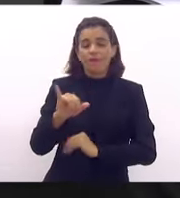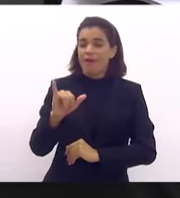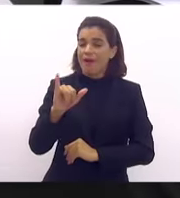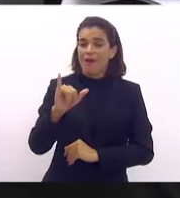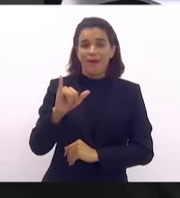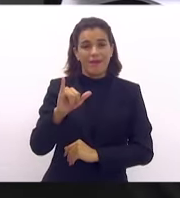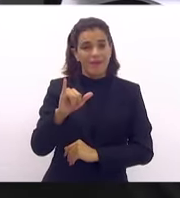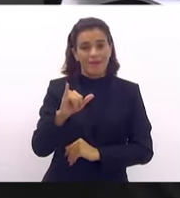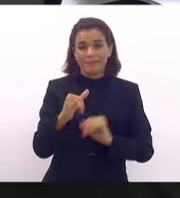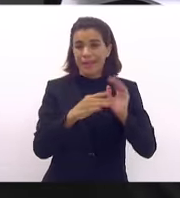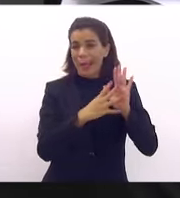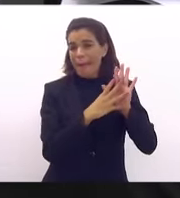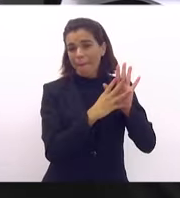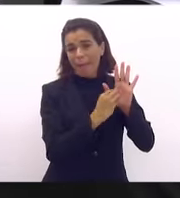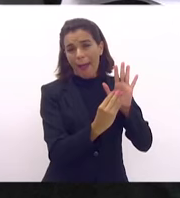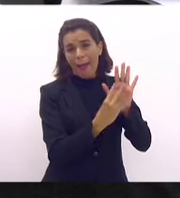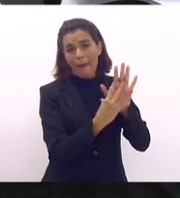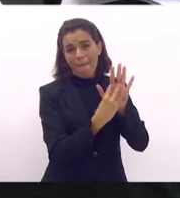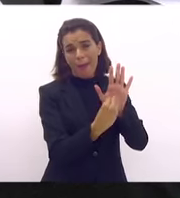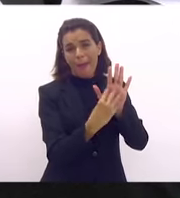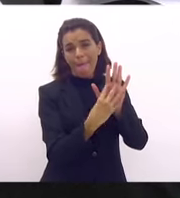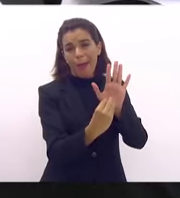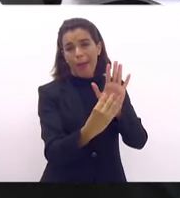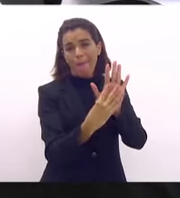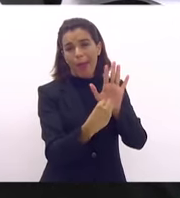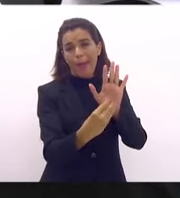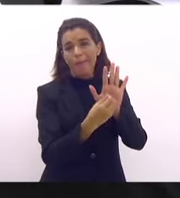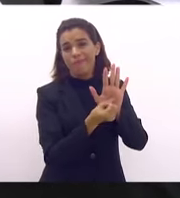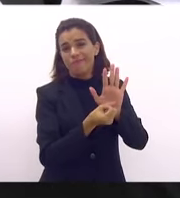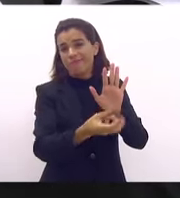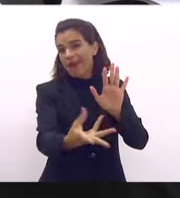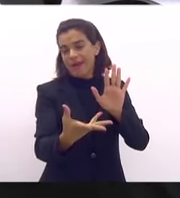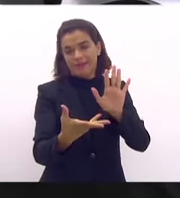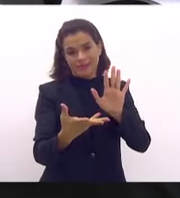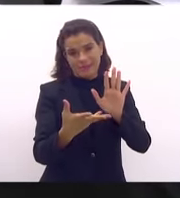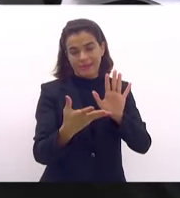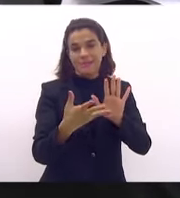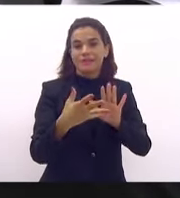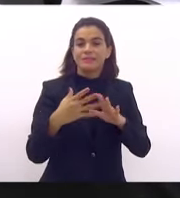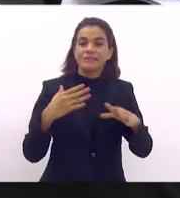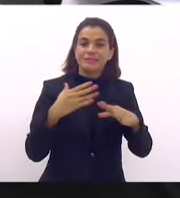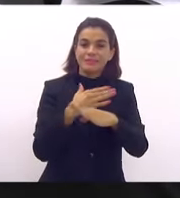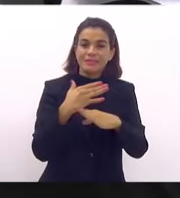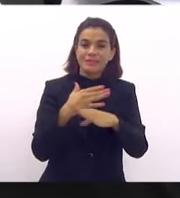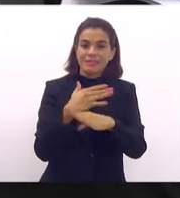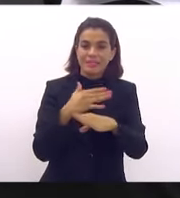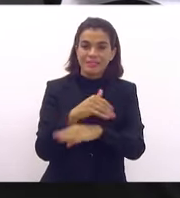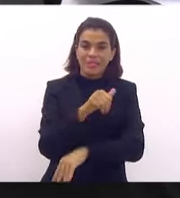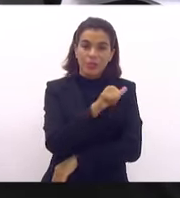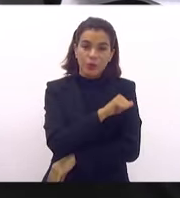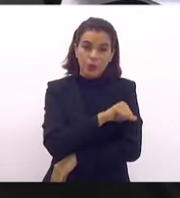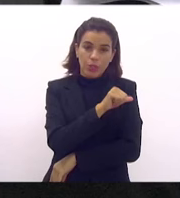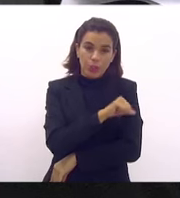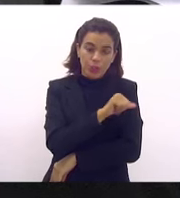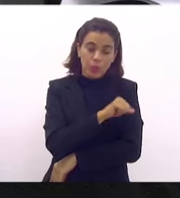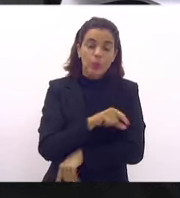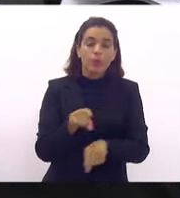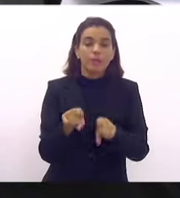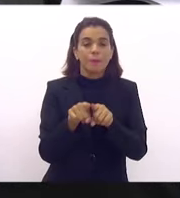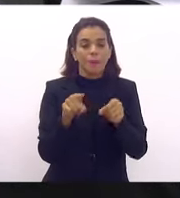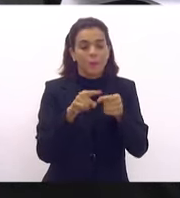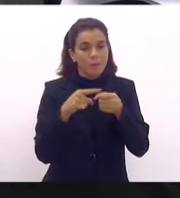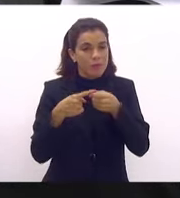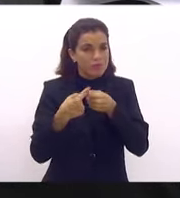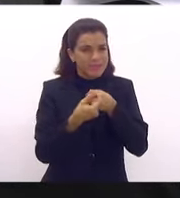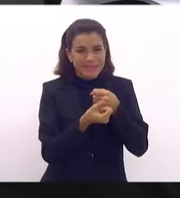que historicamente aconteceu muito na cidade do Rio de Janeiro e em outros municípios.